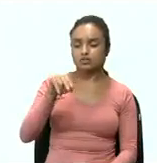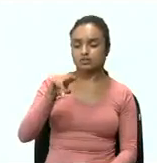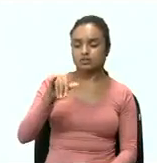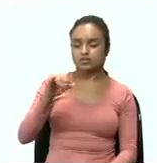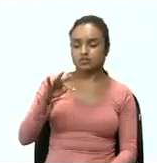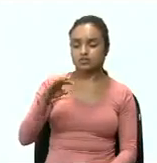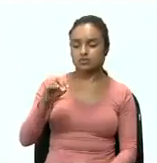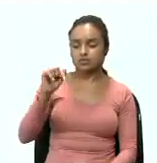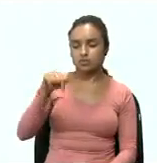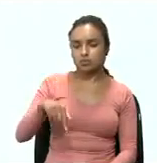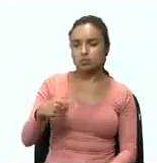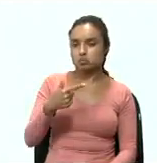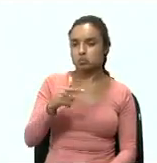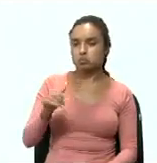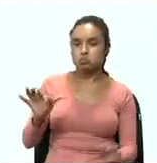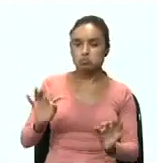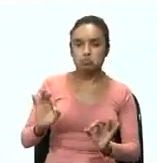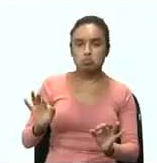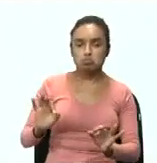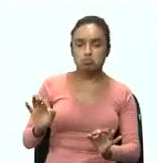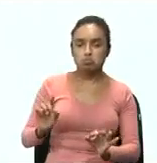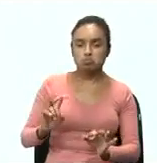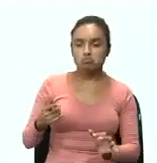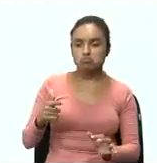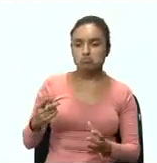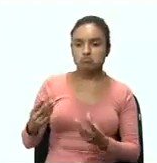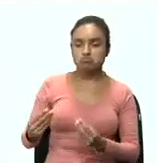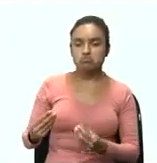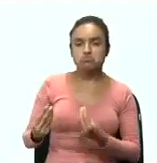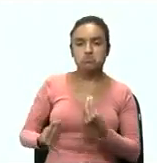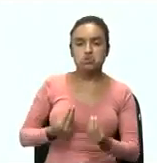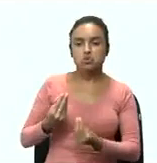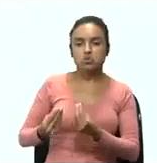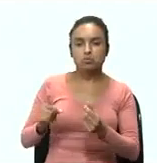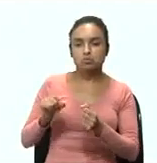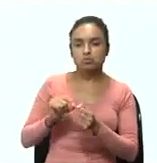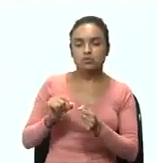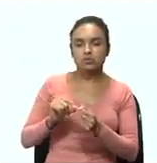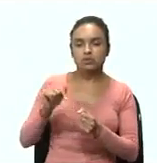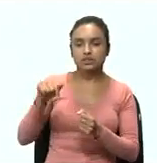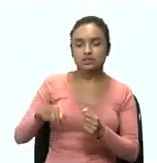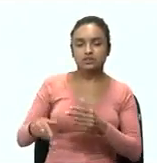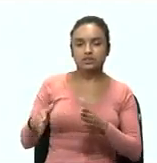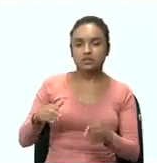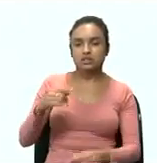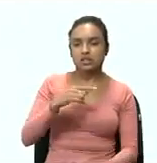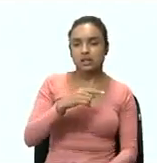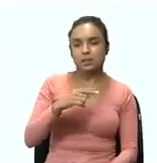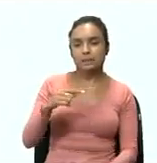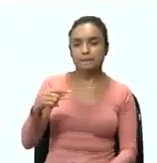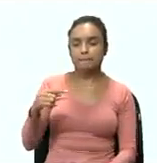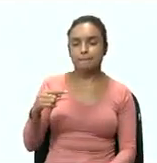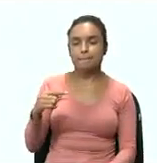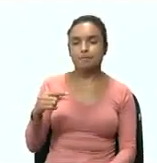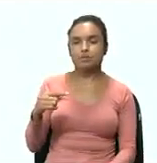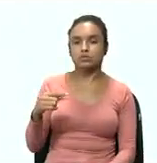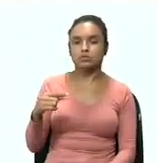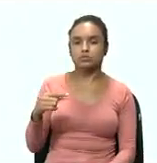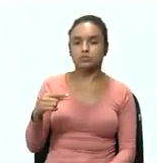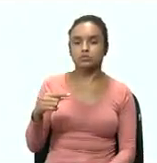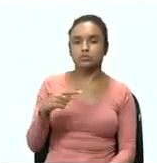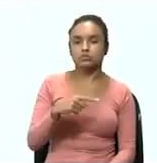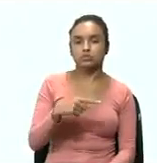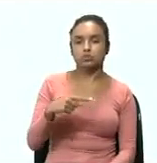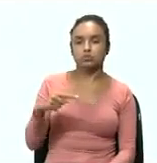Aqui nós não temos muito o que fazer pela situação, da maneira como ele está posta, menos, aqui